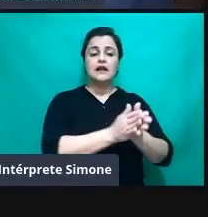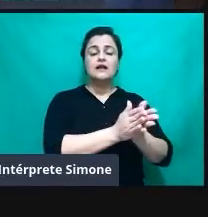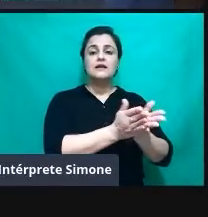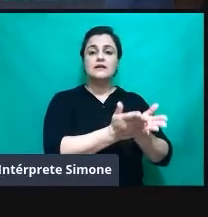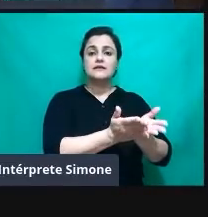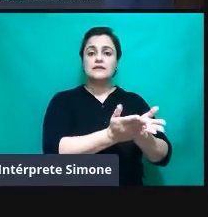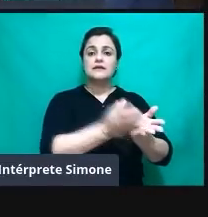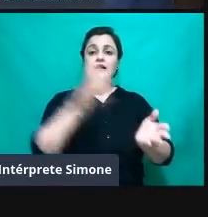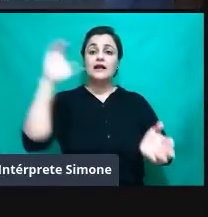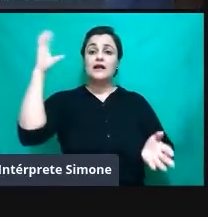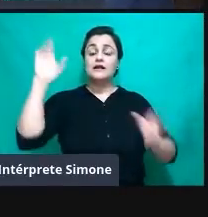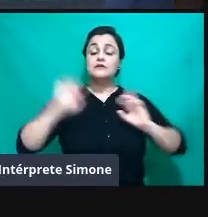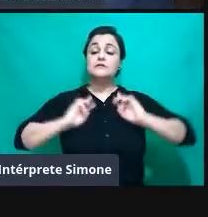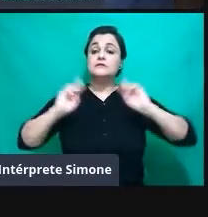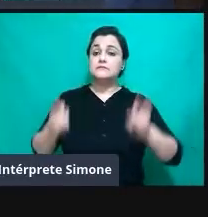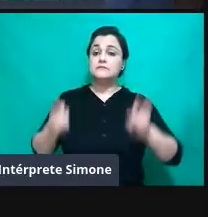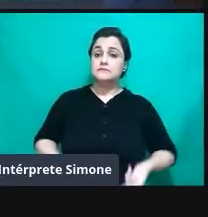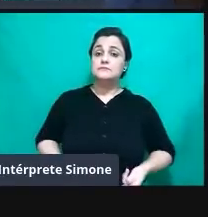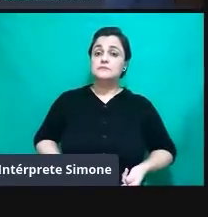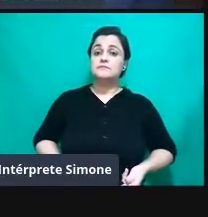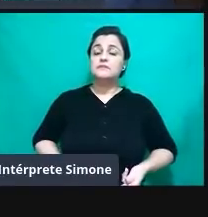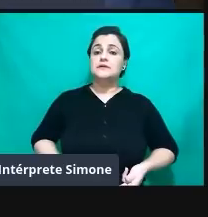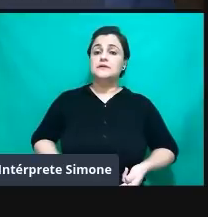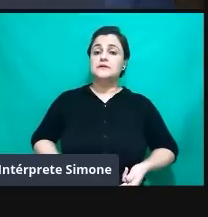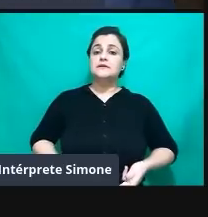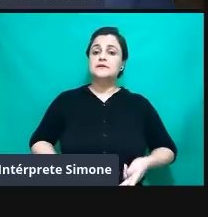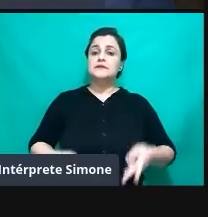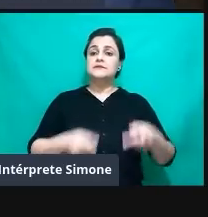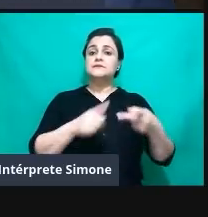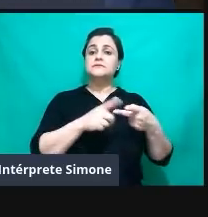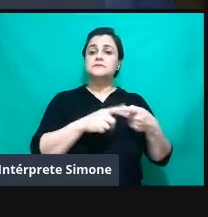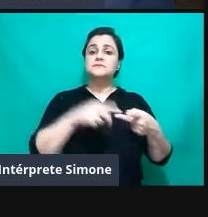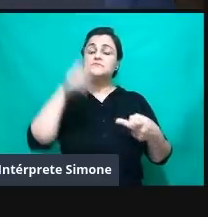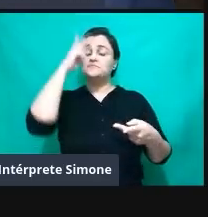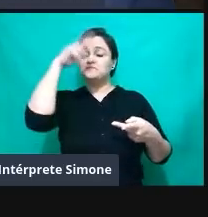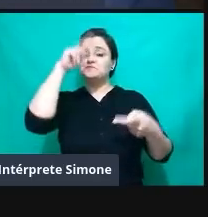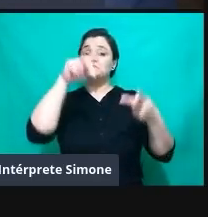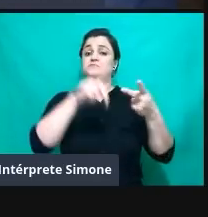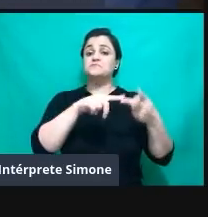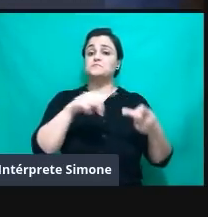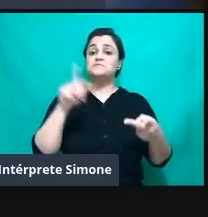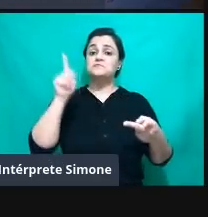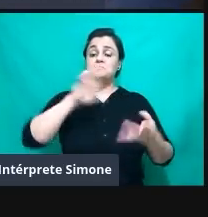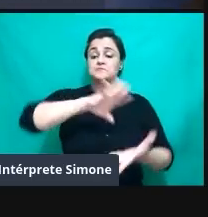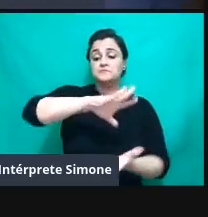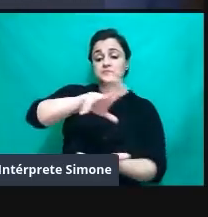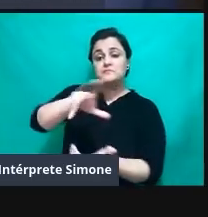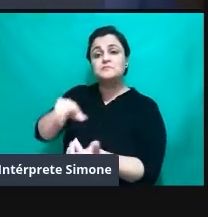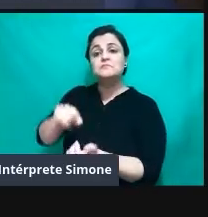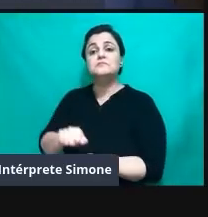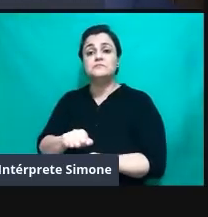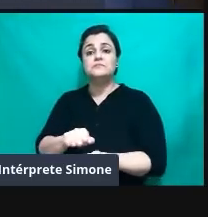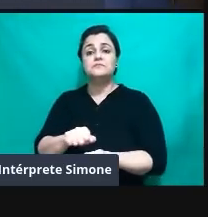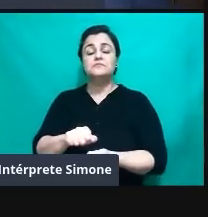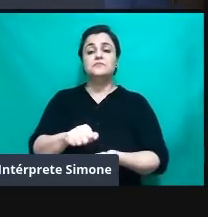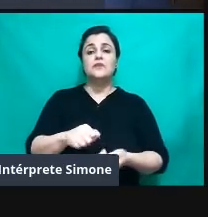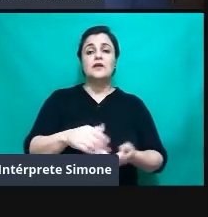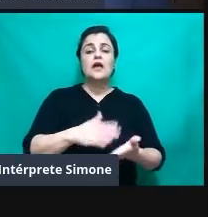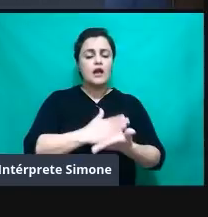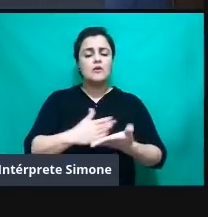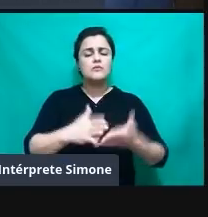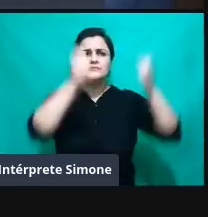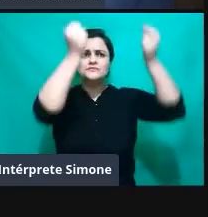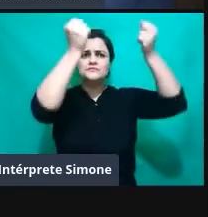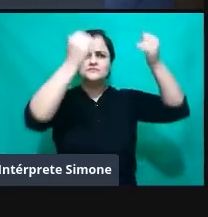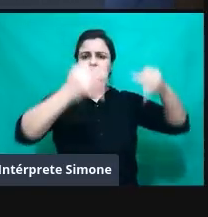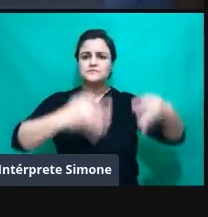ciências humanas, que vai abarcar a história e a geografia. No caso, vou começar pela a história, a